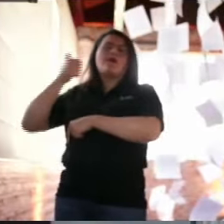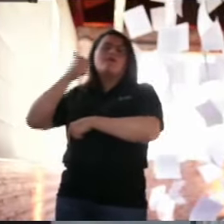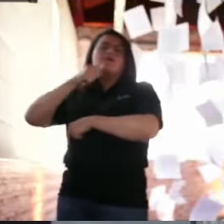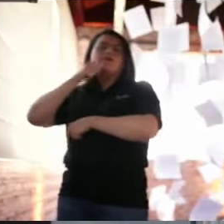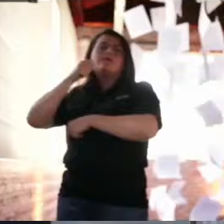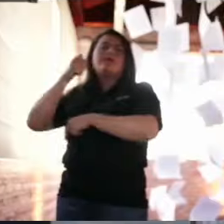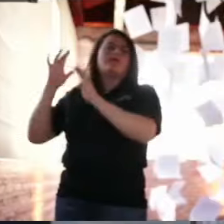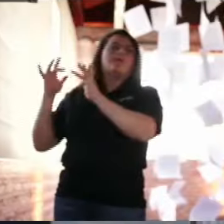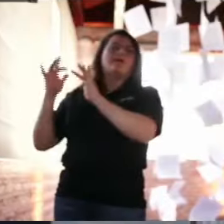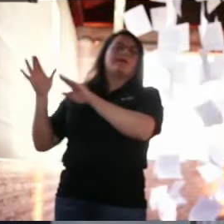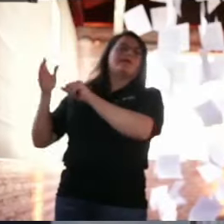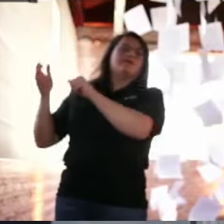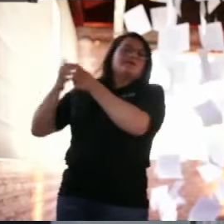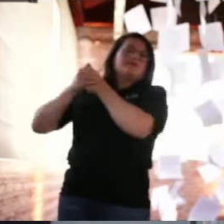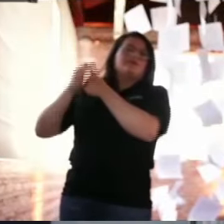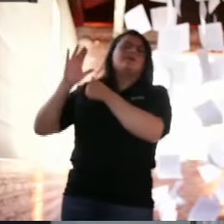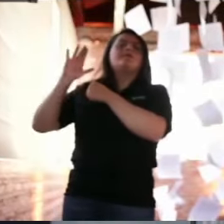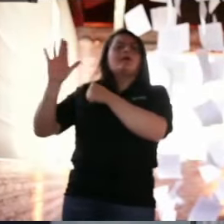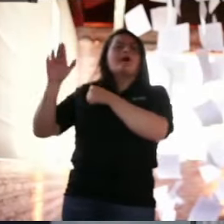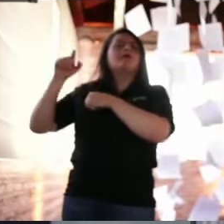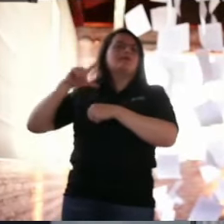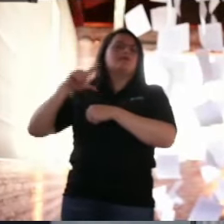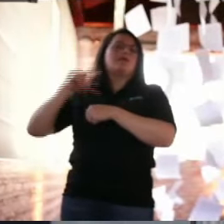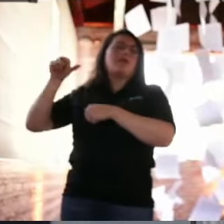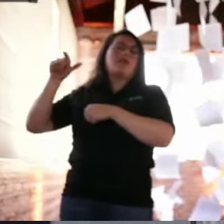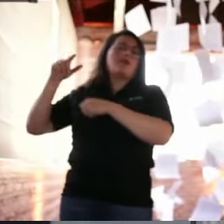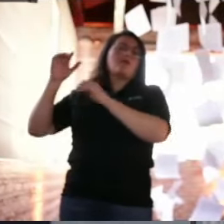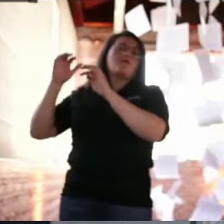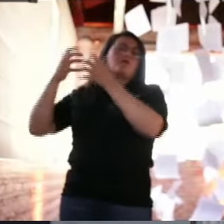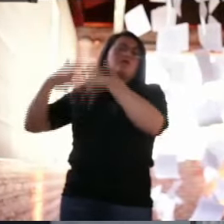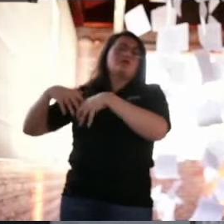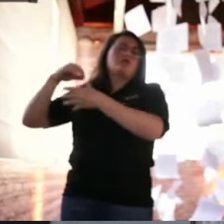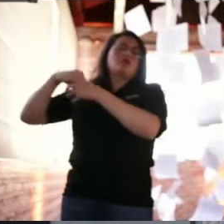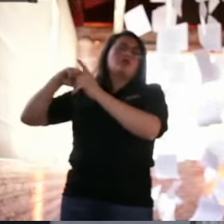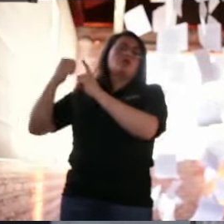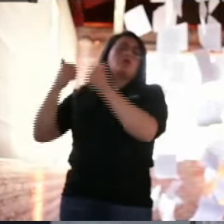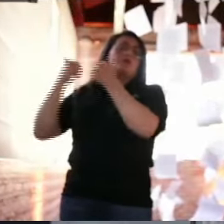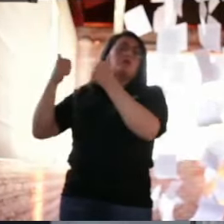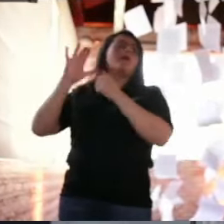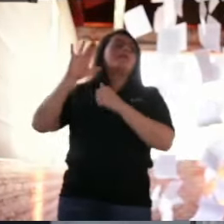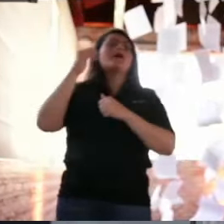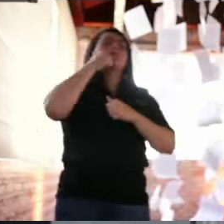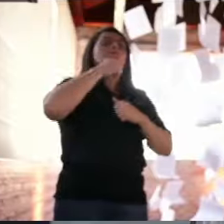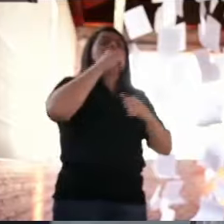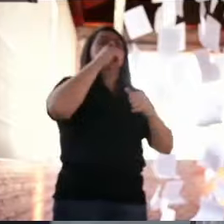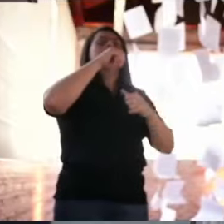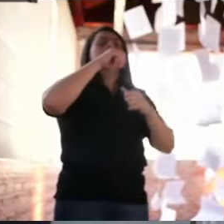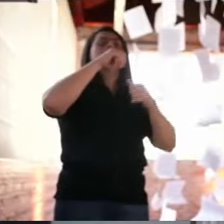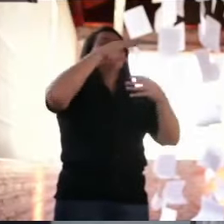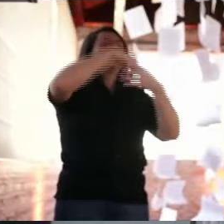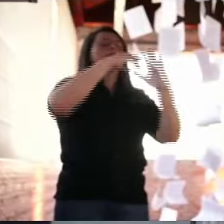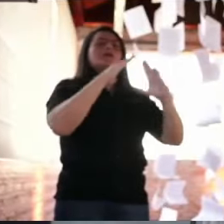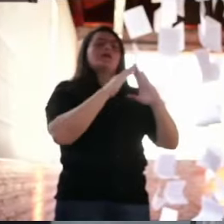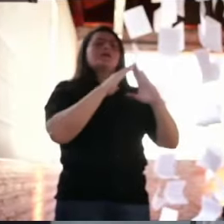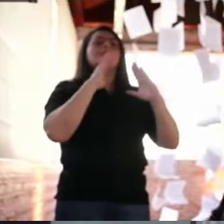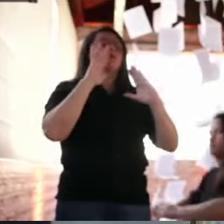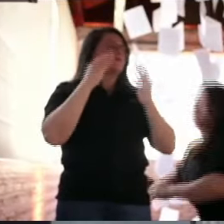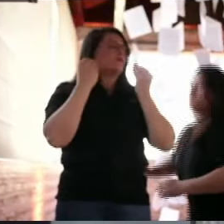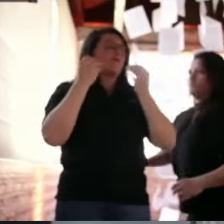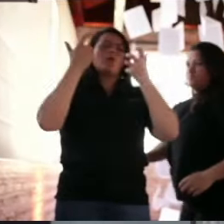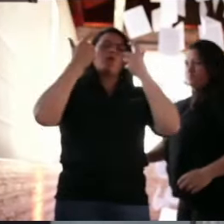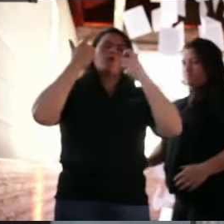não importa mas ele tá lá na função que se espera dentro da sociedade e a mulher dentro da casa como é que conseguiram essa